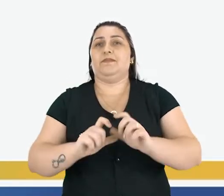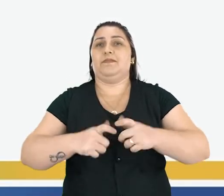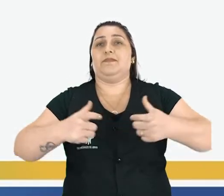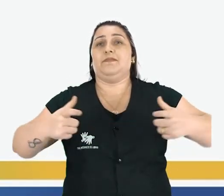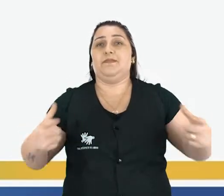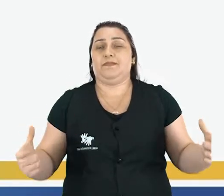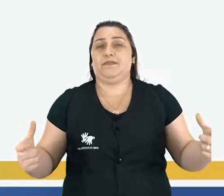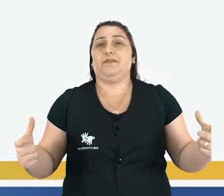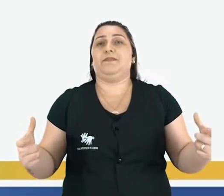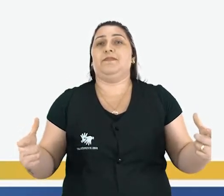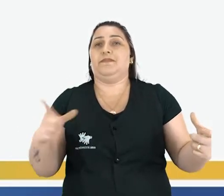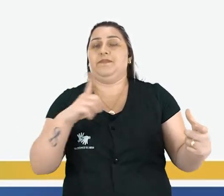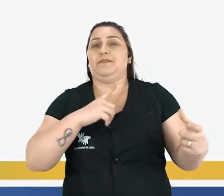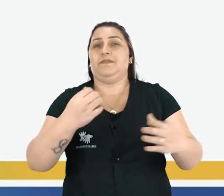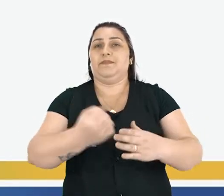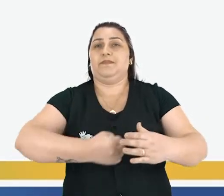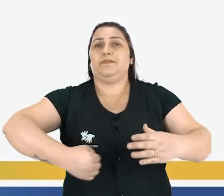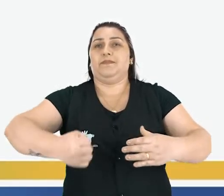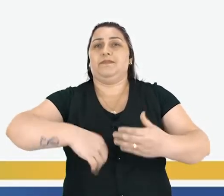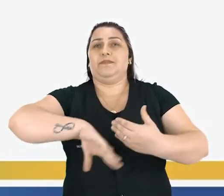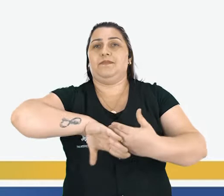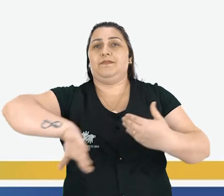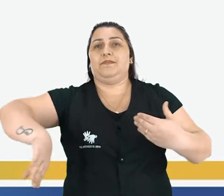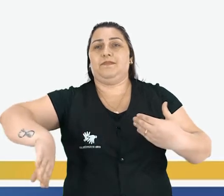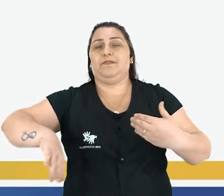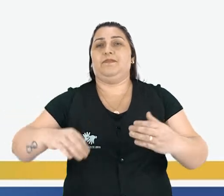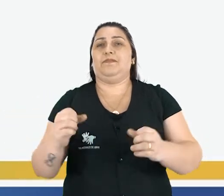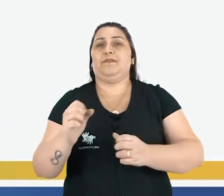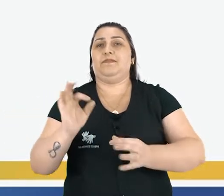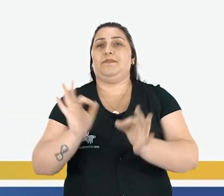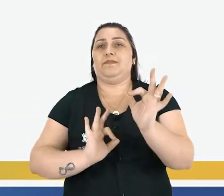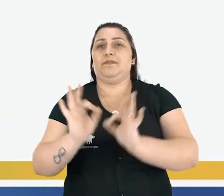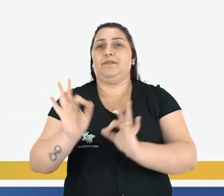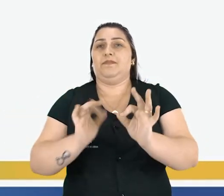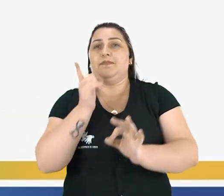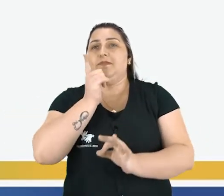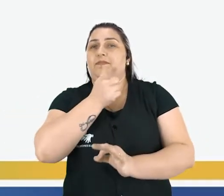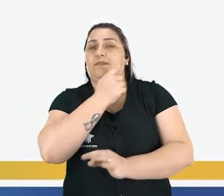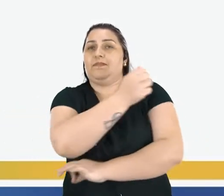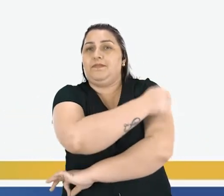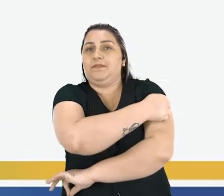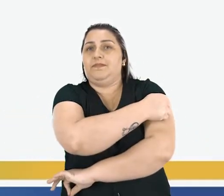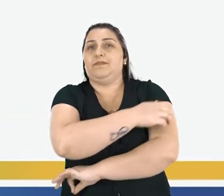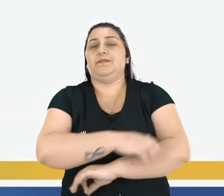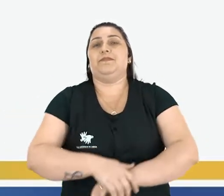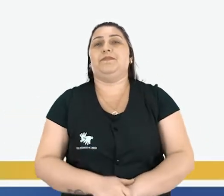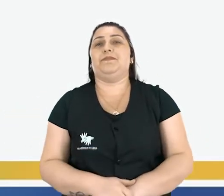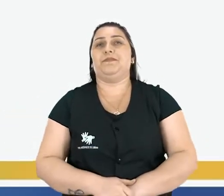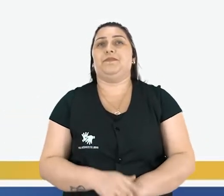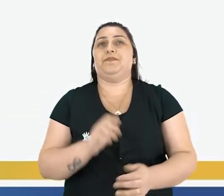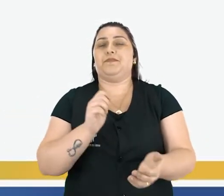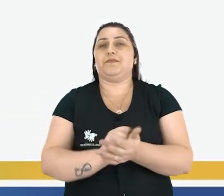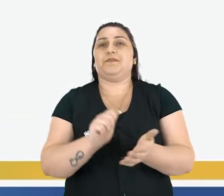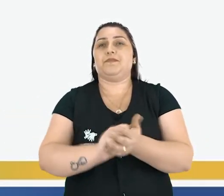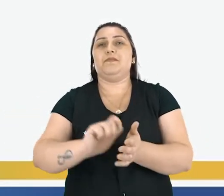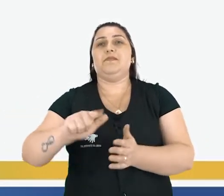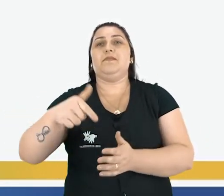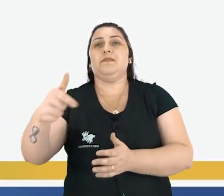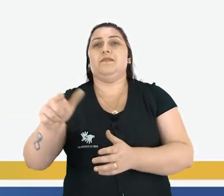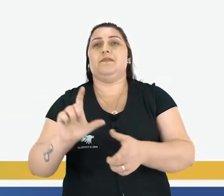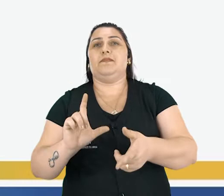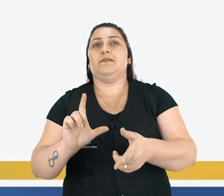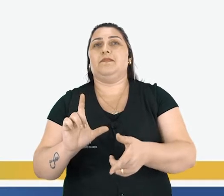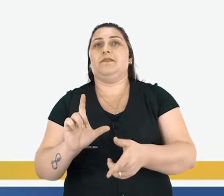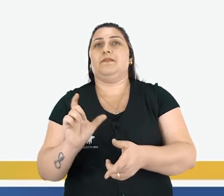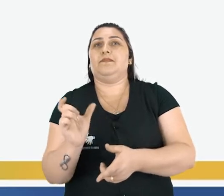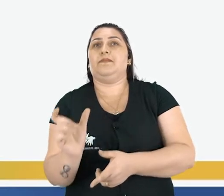escolas que são um pouquinho maiores tem a cantina onde é preparado o lanche dos alunos vamos escrever uma outra